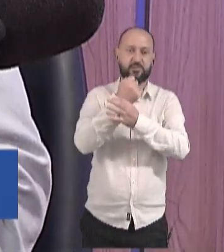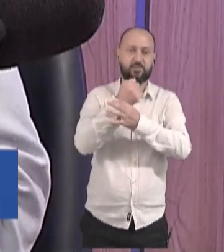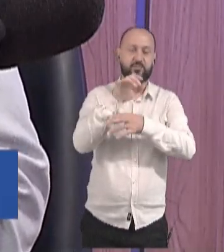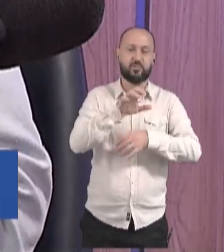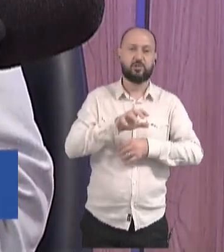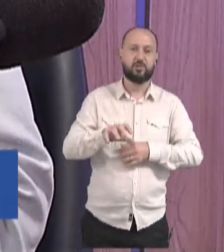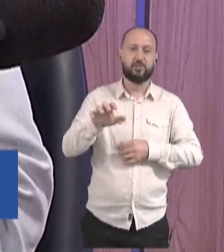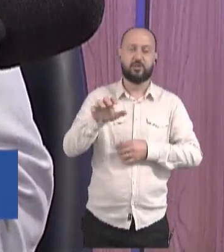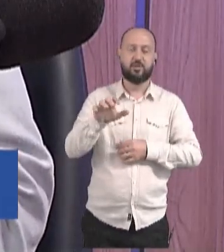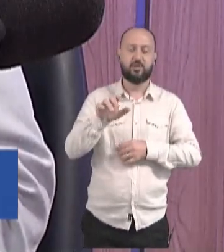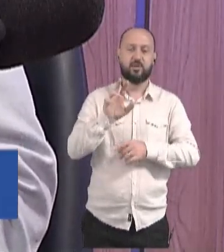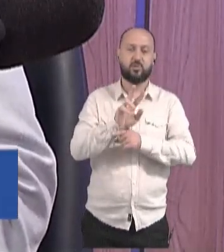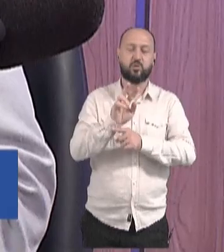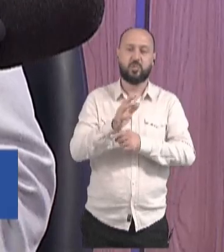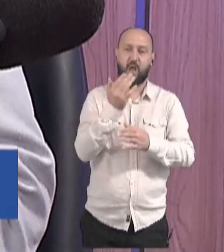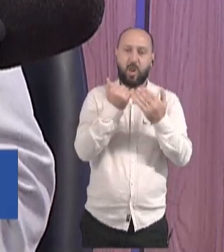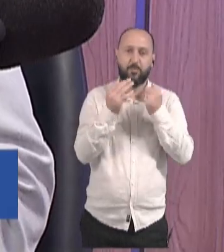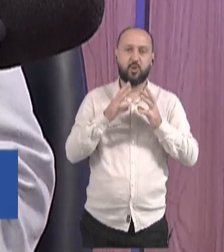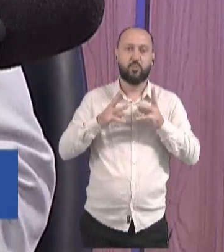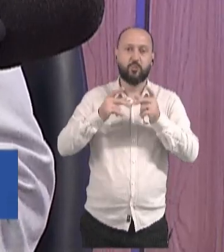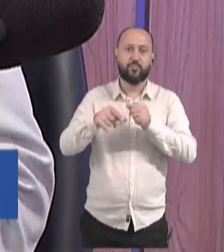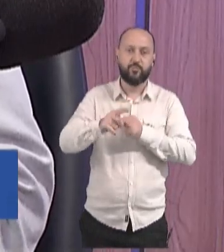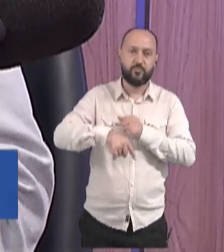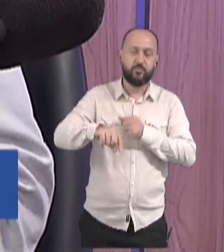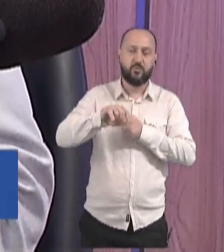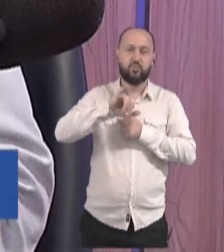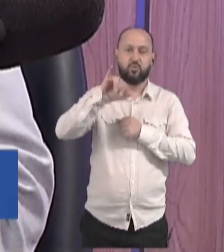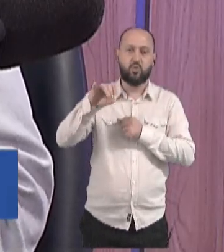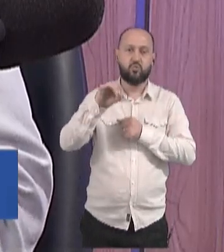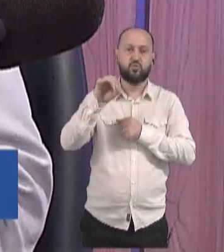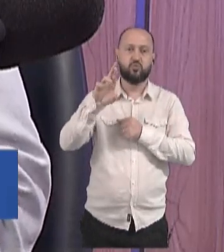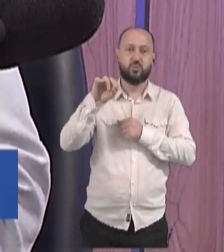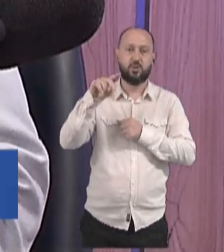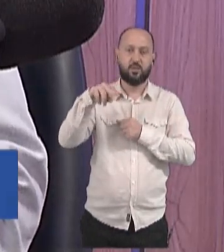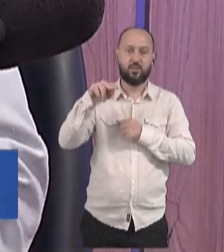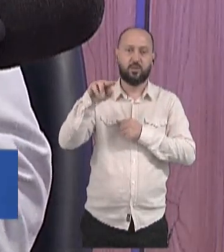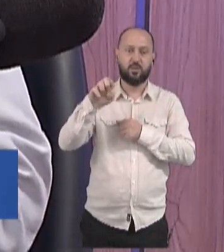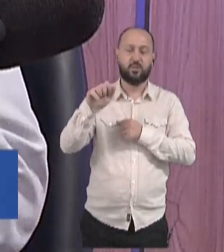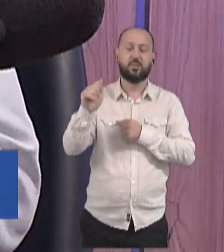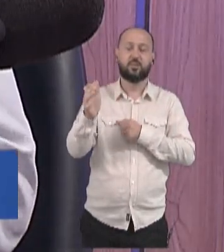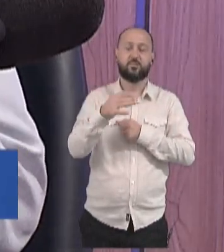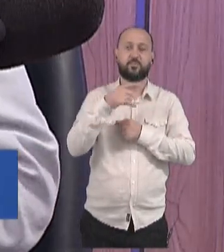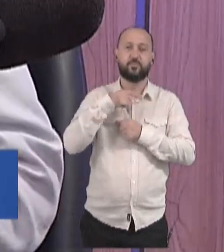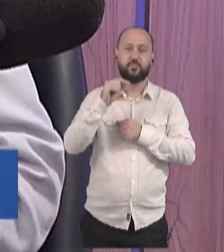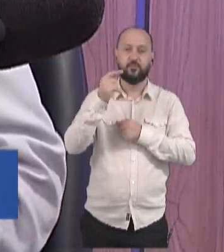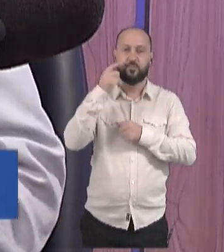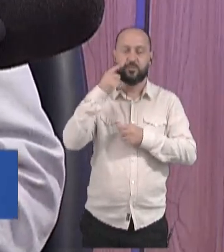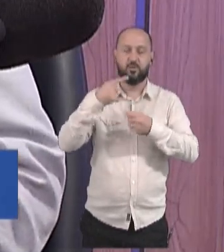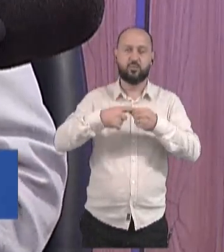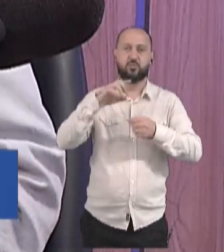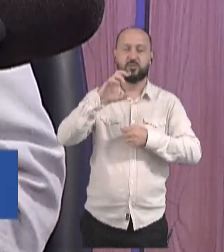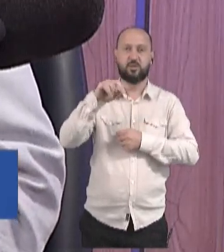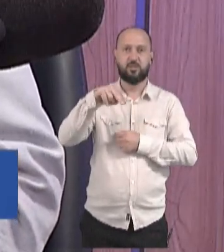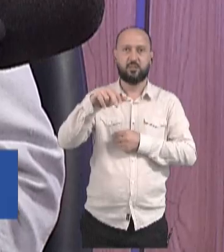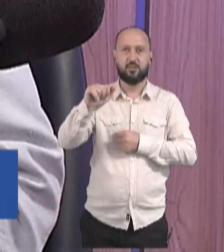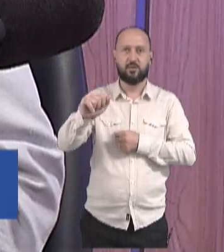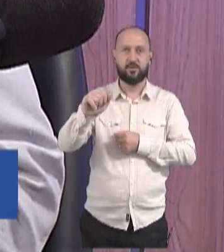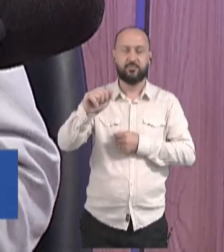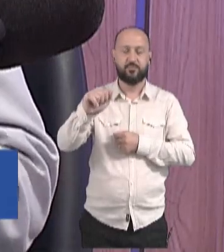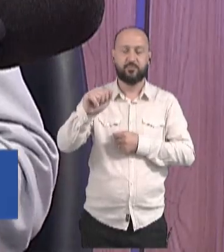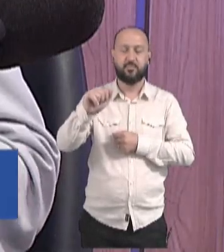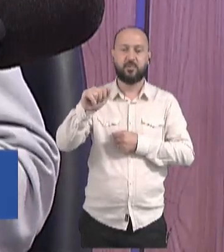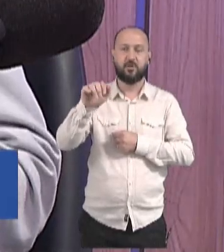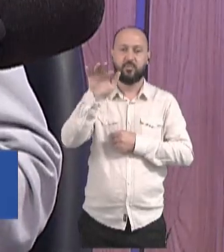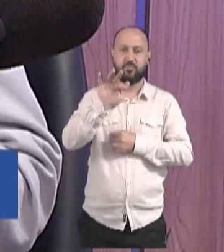no campo e segurança alimentar para todos, com a Jordana Girardello, que é assessora técnica no CNA, que é